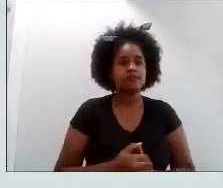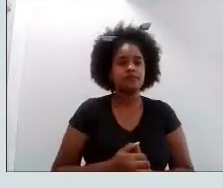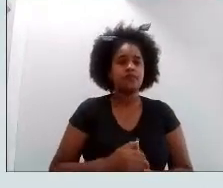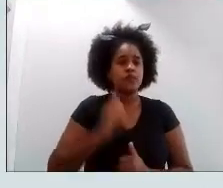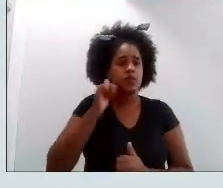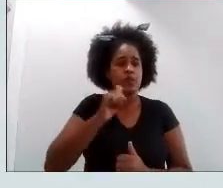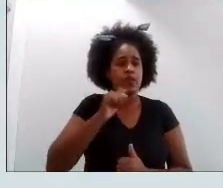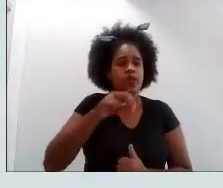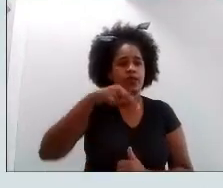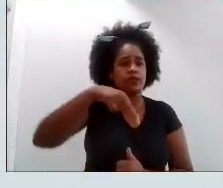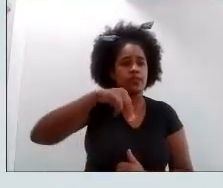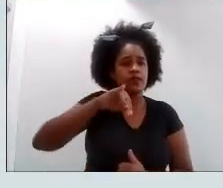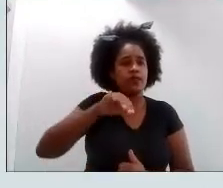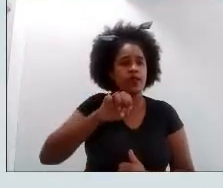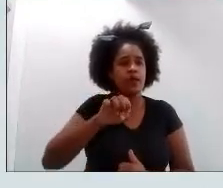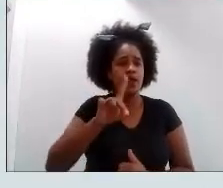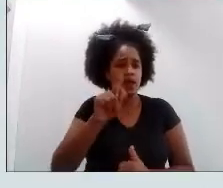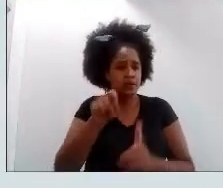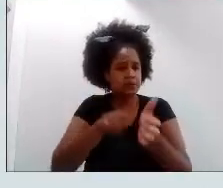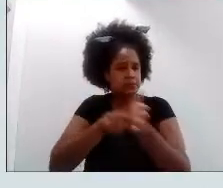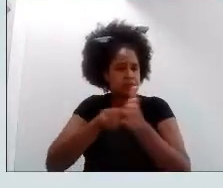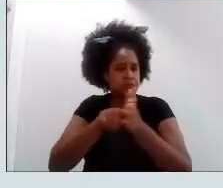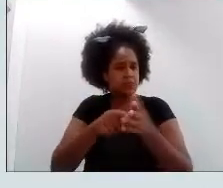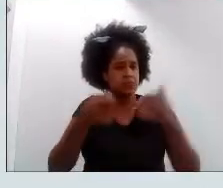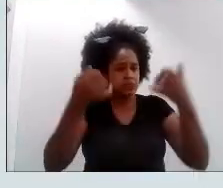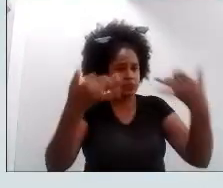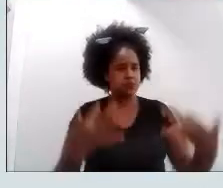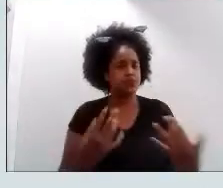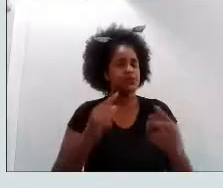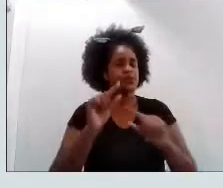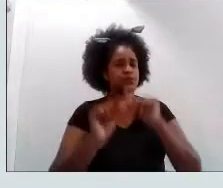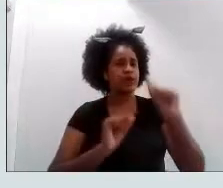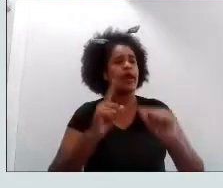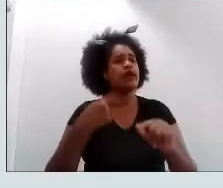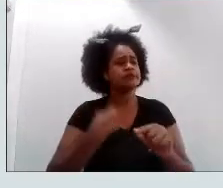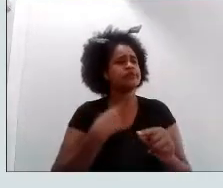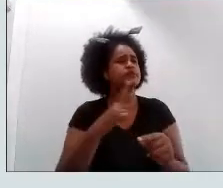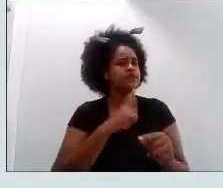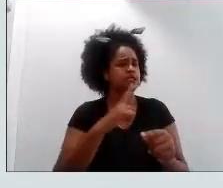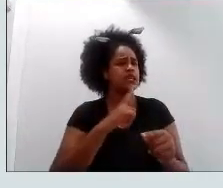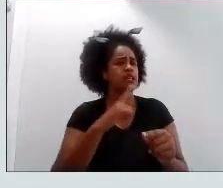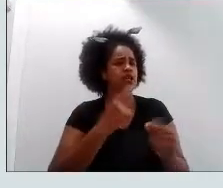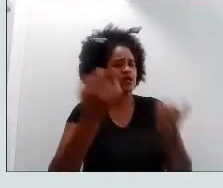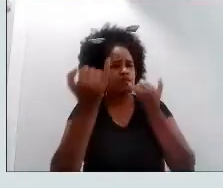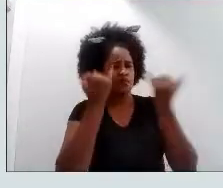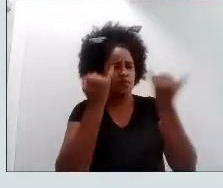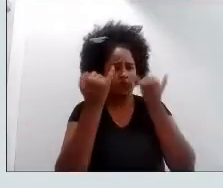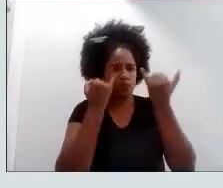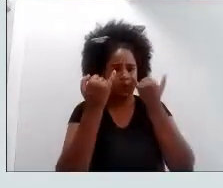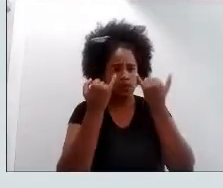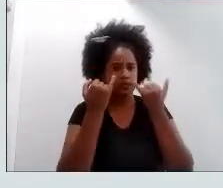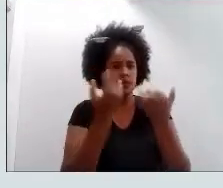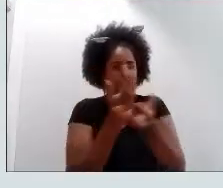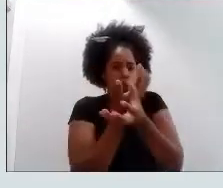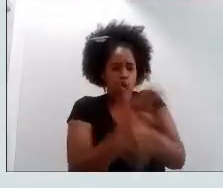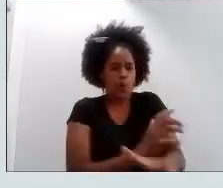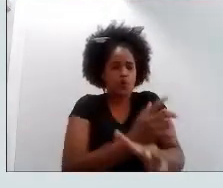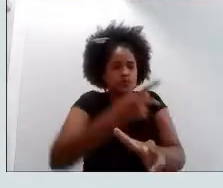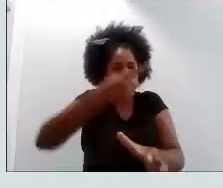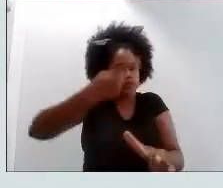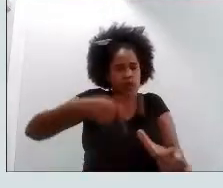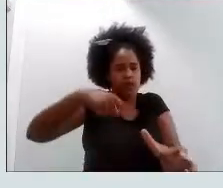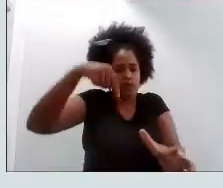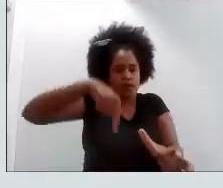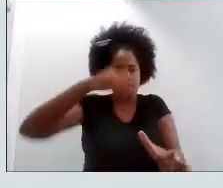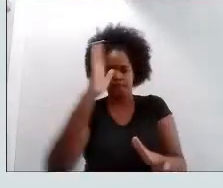dizer que a gente tem registros fósseis aqui no Brasil que vão